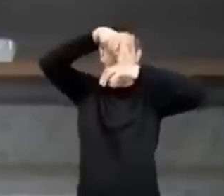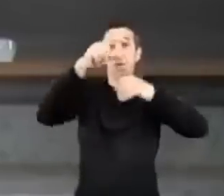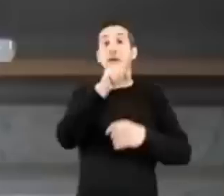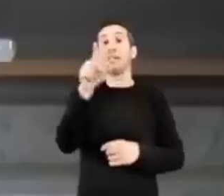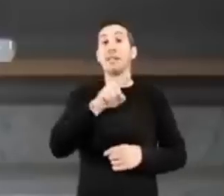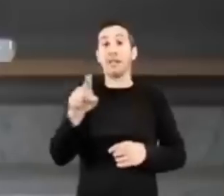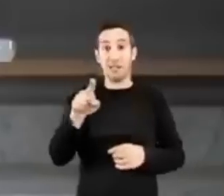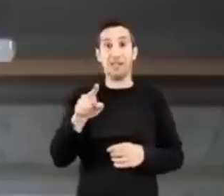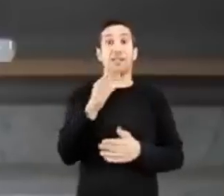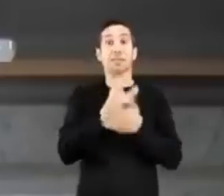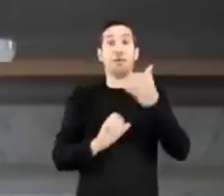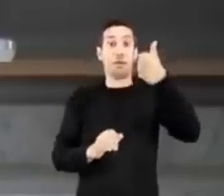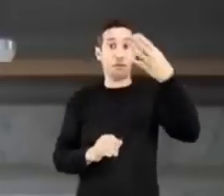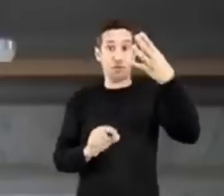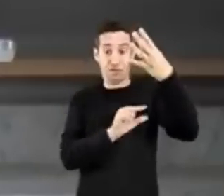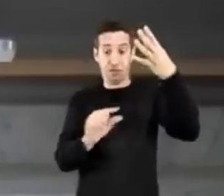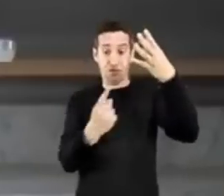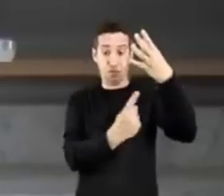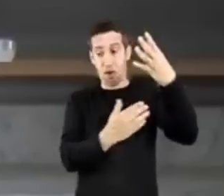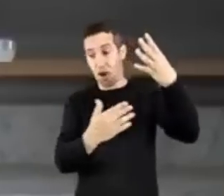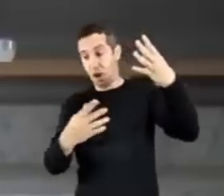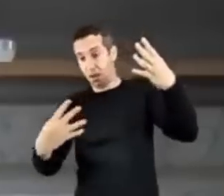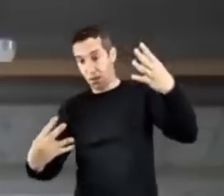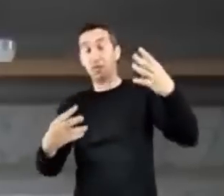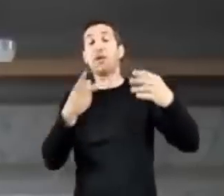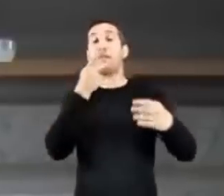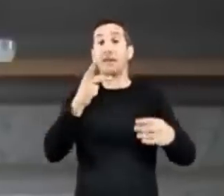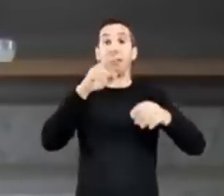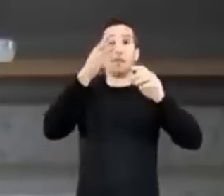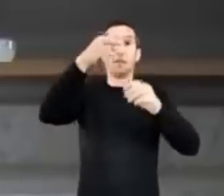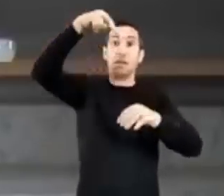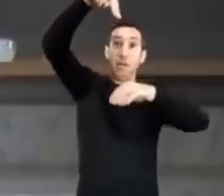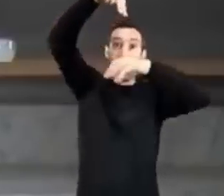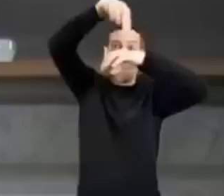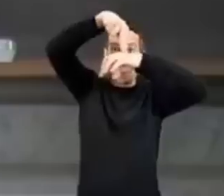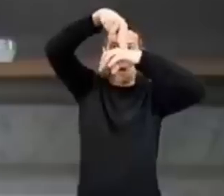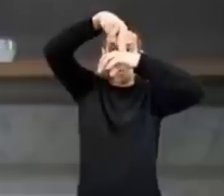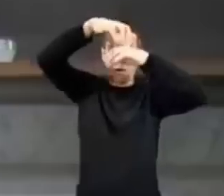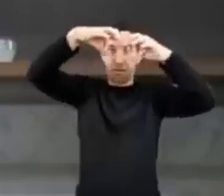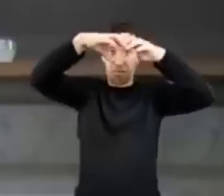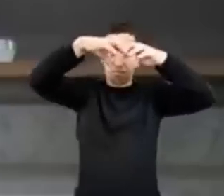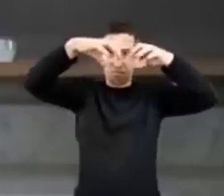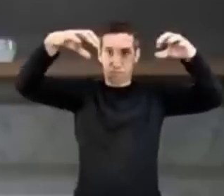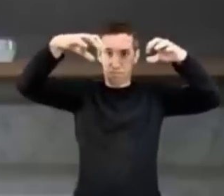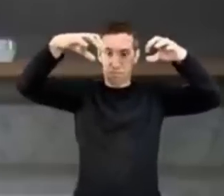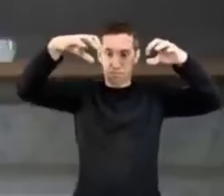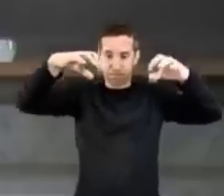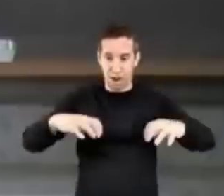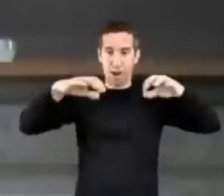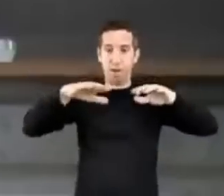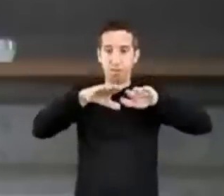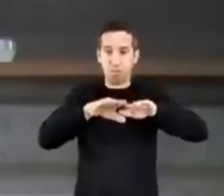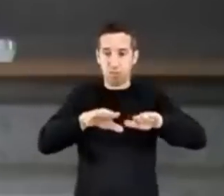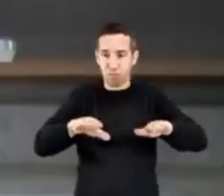4 Oi e o Monte das Oliveiras vai se render ao meio e vai formar uma planície e em seguida com Jesus botar os pés ali